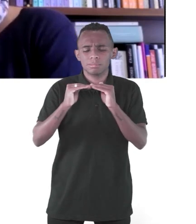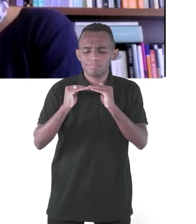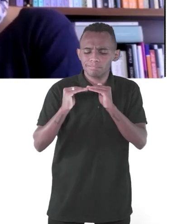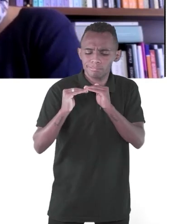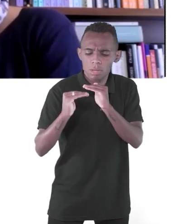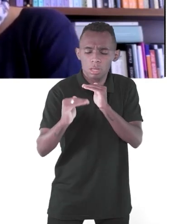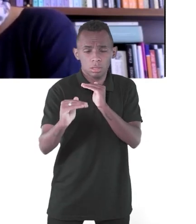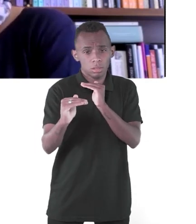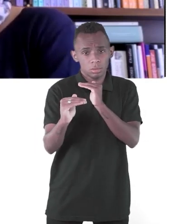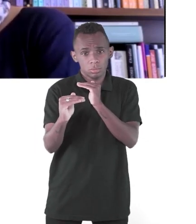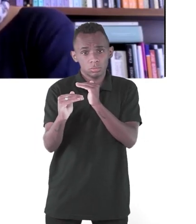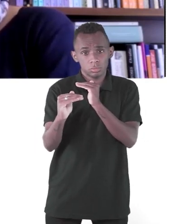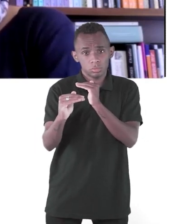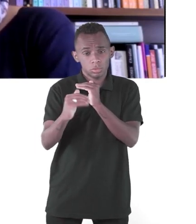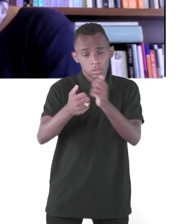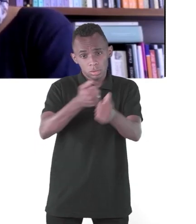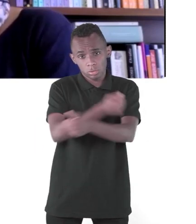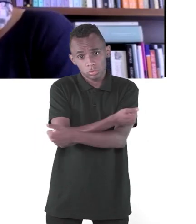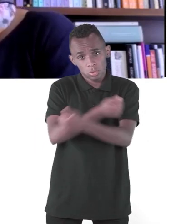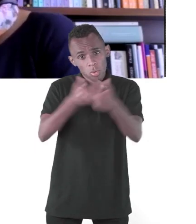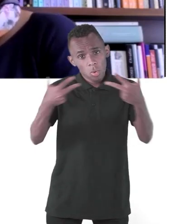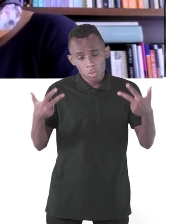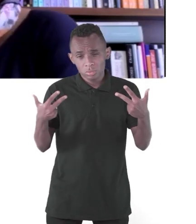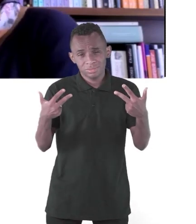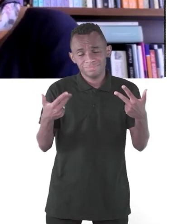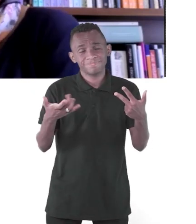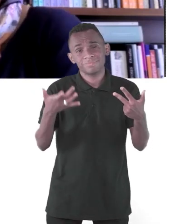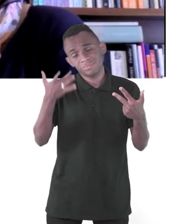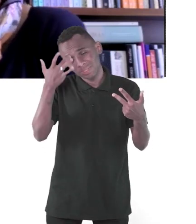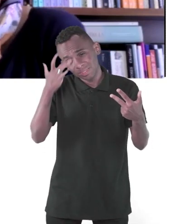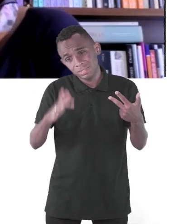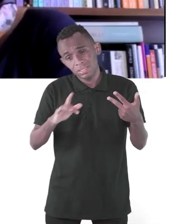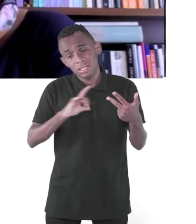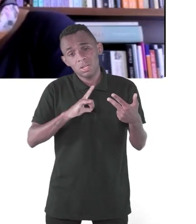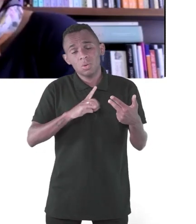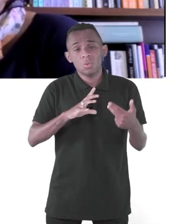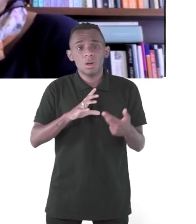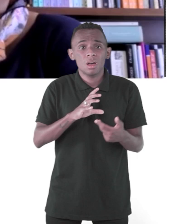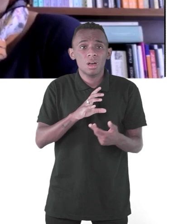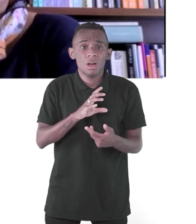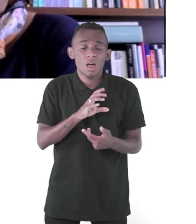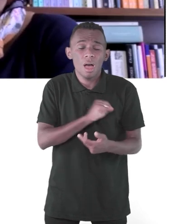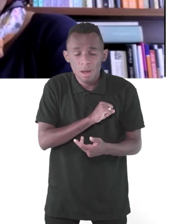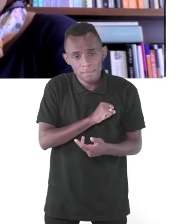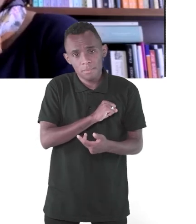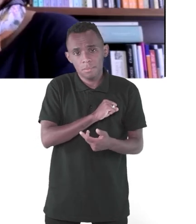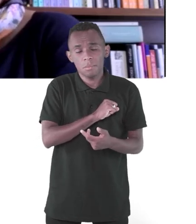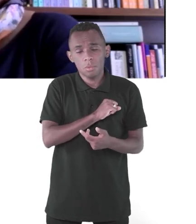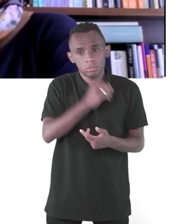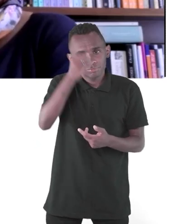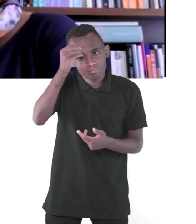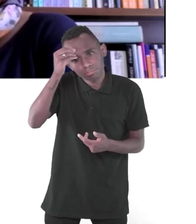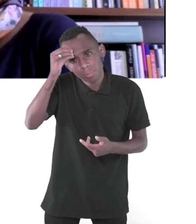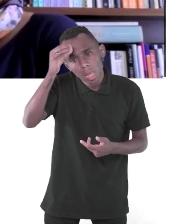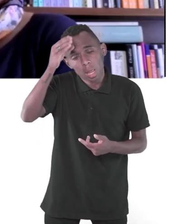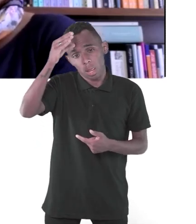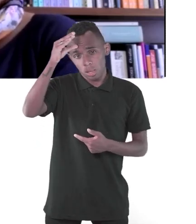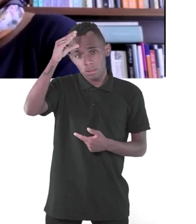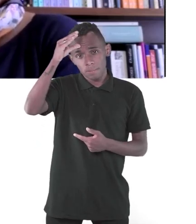linha, as coisas ficam... Eu não sei, eu tenho muito prazer no conhecimento e eu acho que